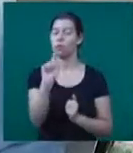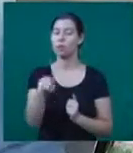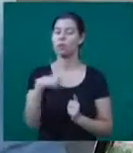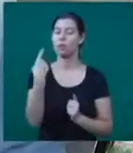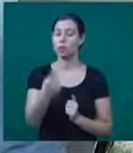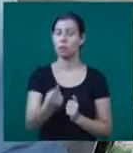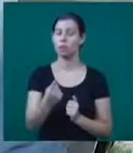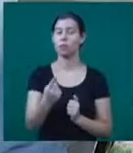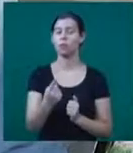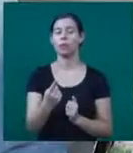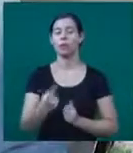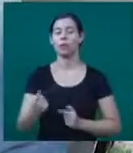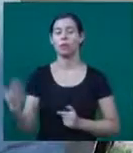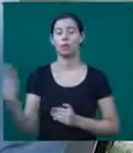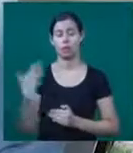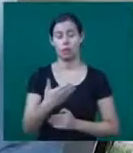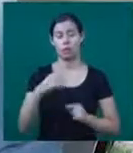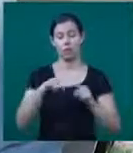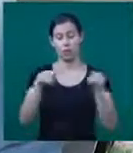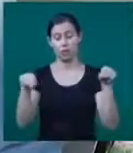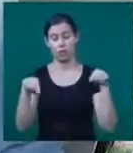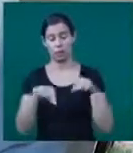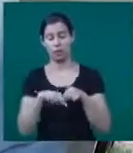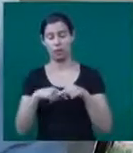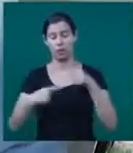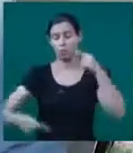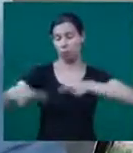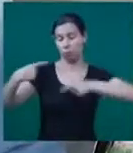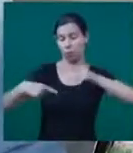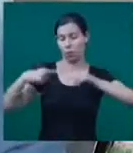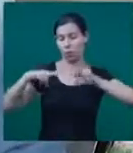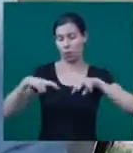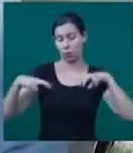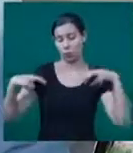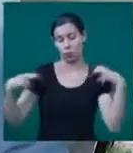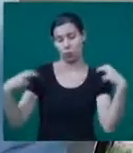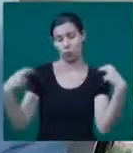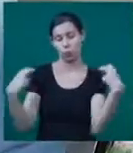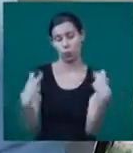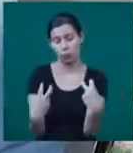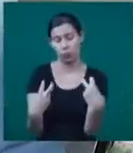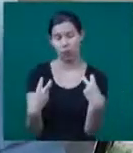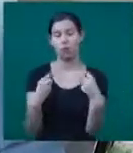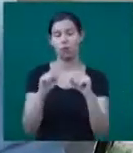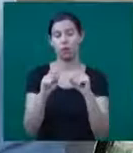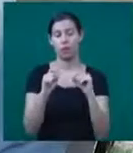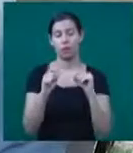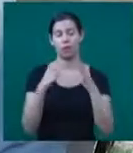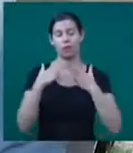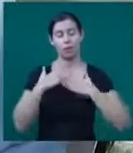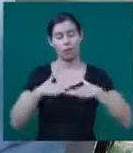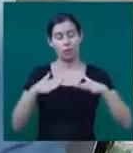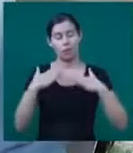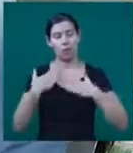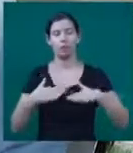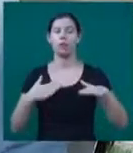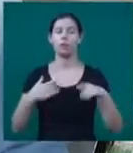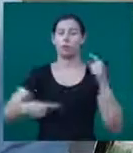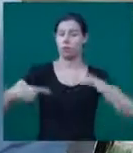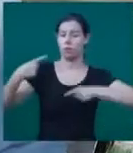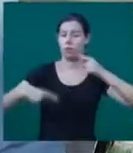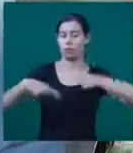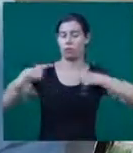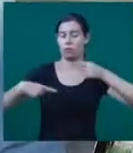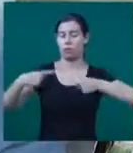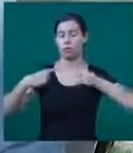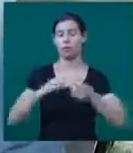trouxemos debates para a sala de aula. Aí colocamos em círculo, todos ficaram tranquilos para debater o assunto na sala. Então,